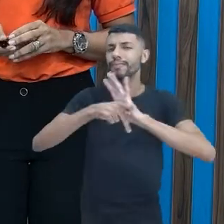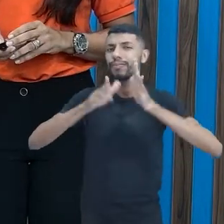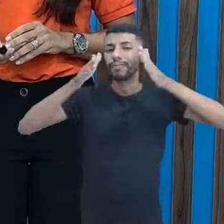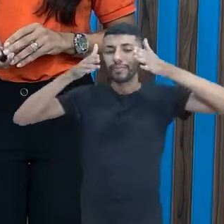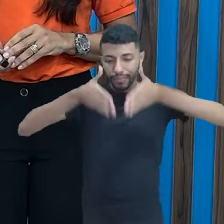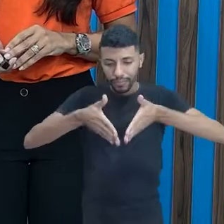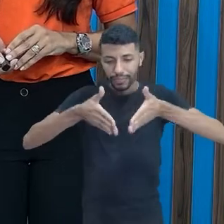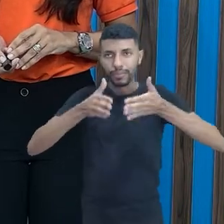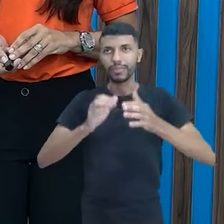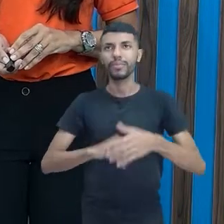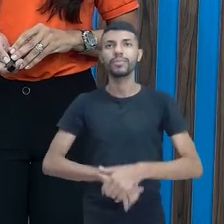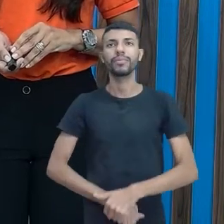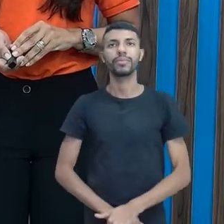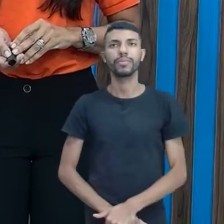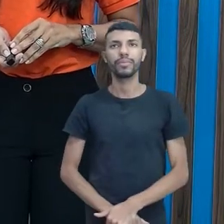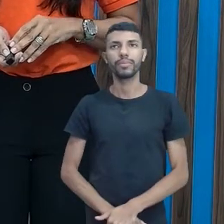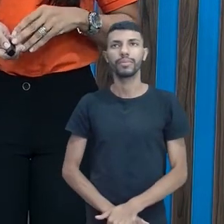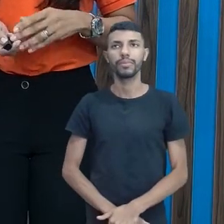grande.